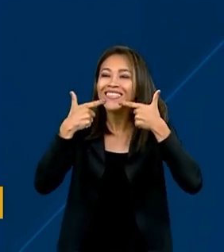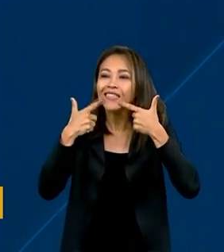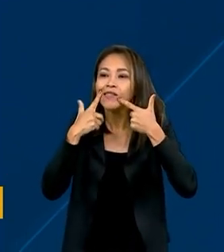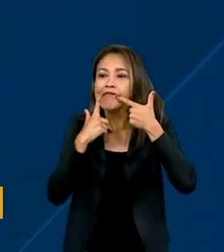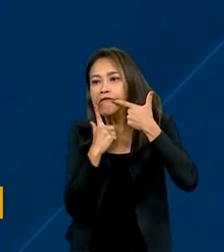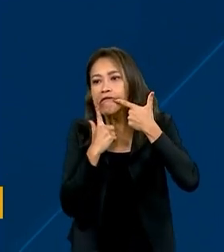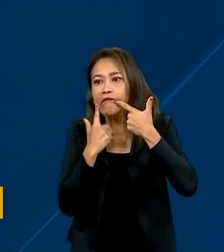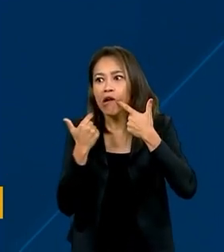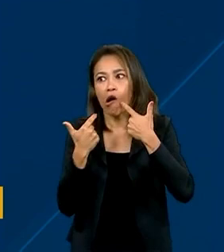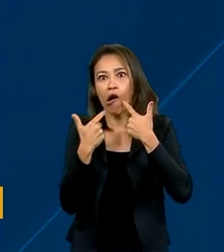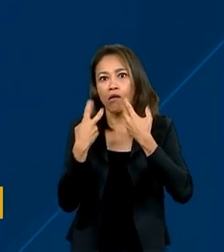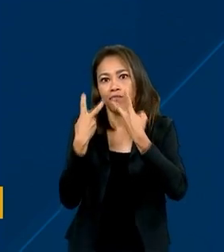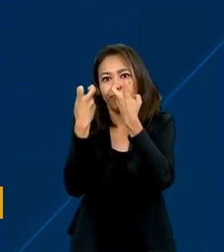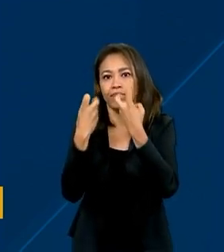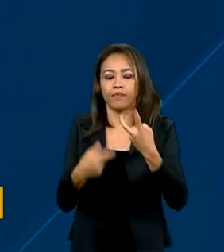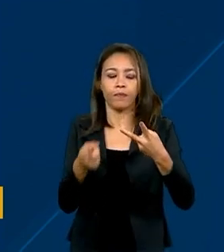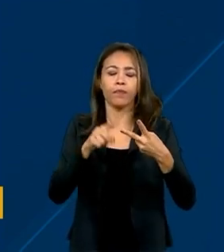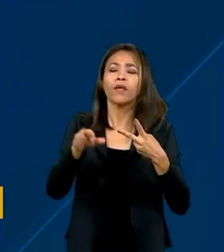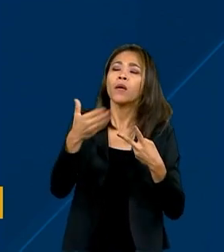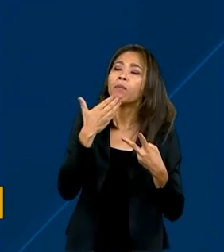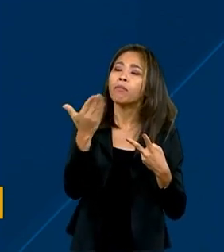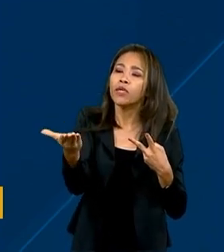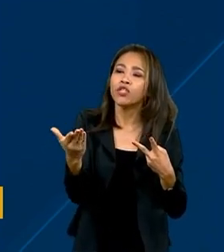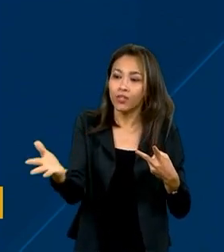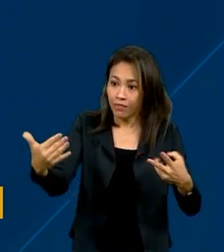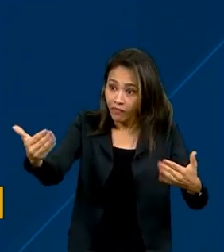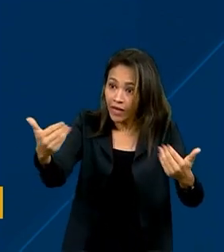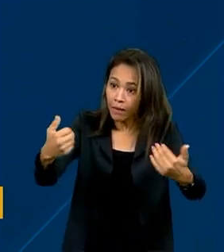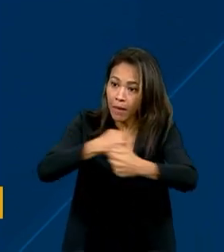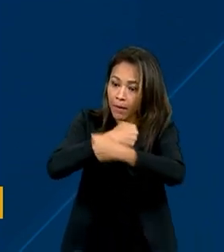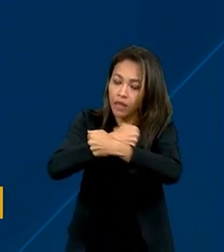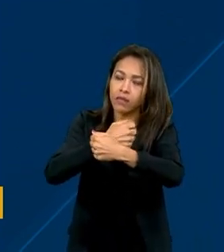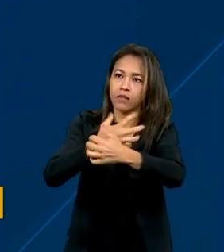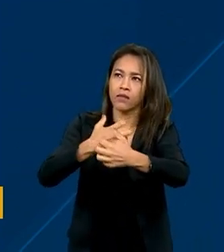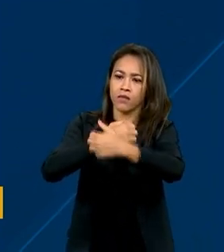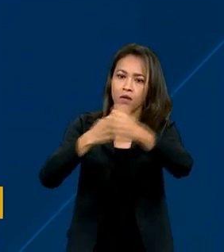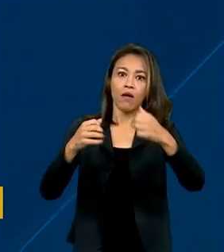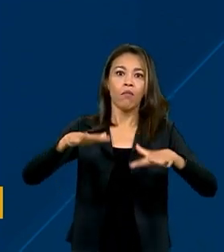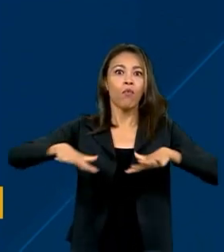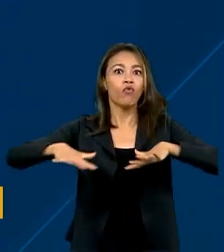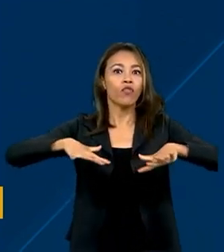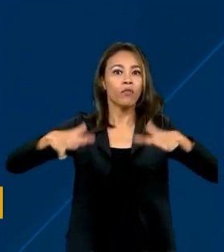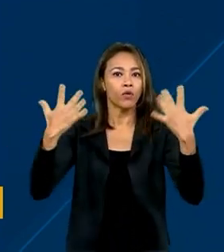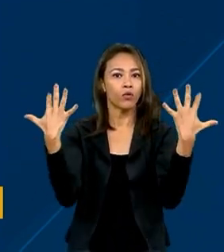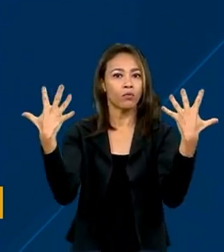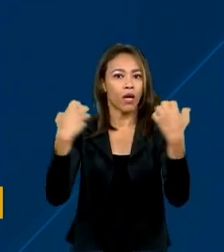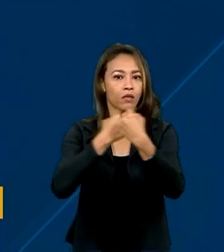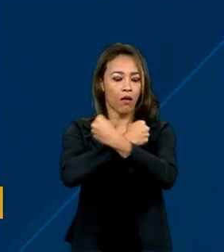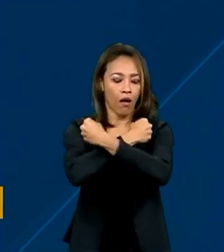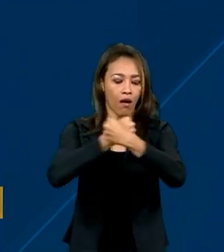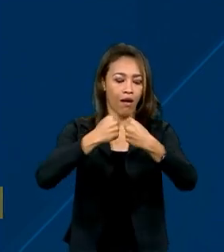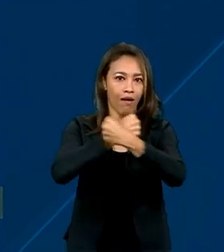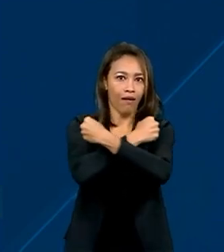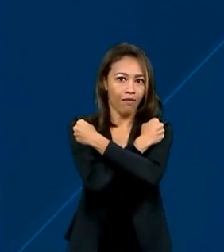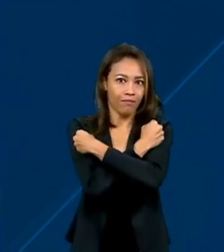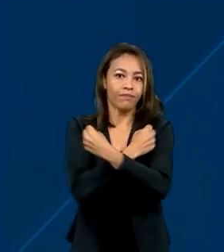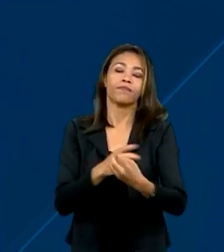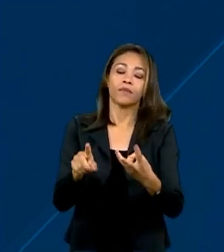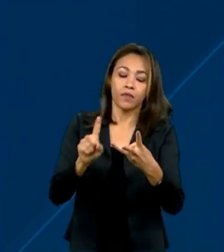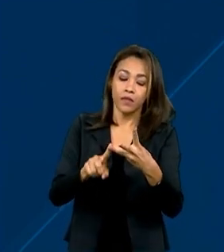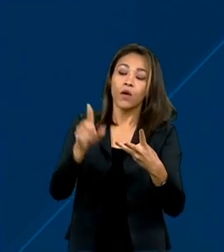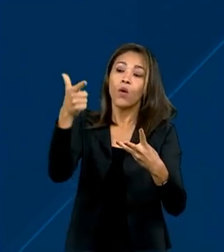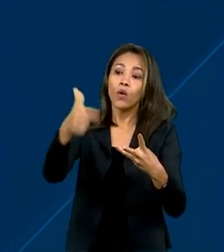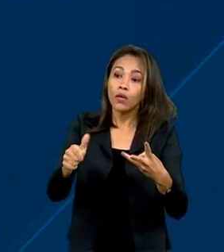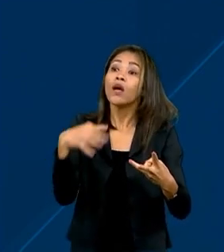boca está torta. Peça também que ela tente te abraçar e veja se ela movimenta os dois braços. Também oriente que a